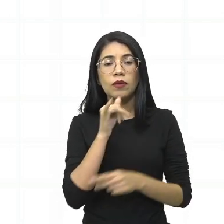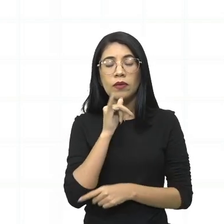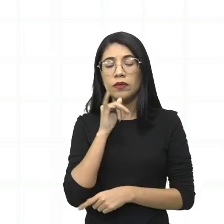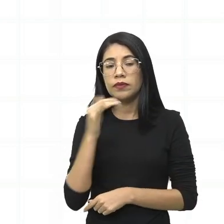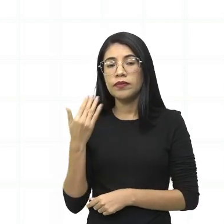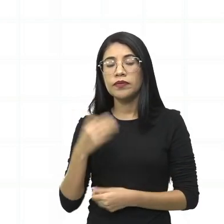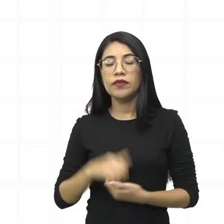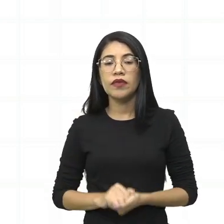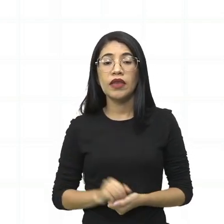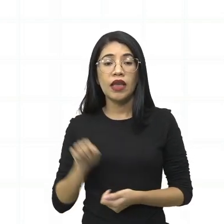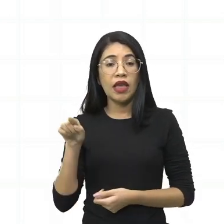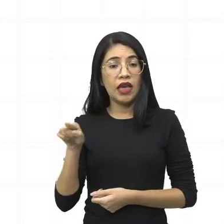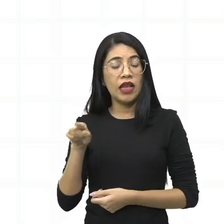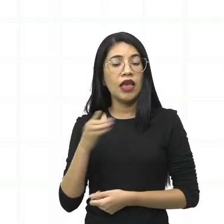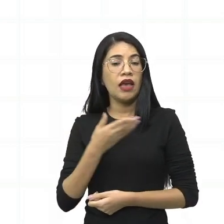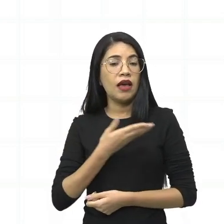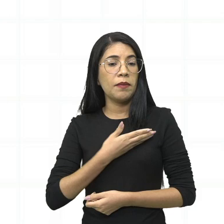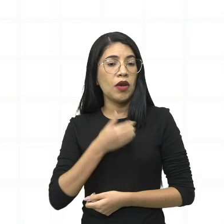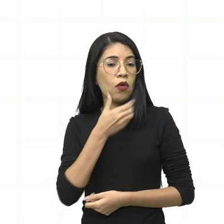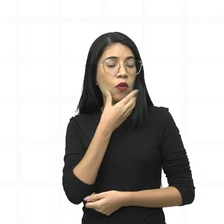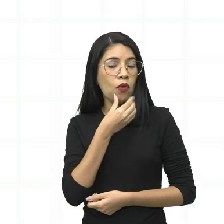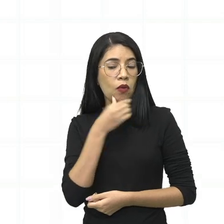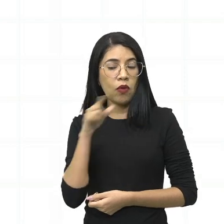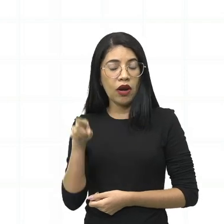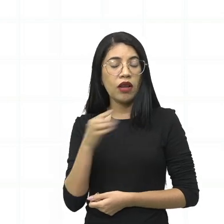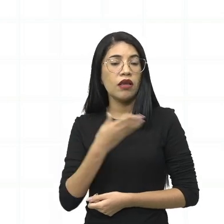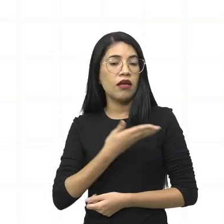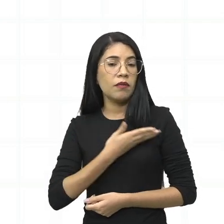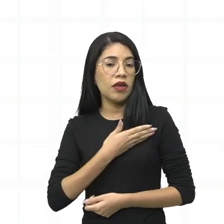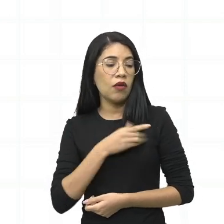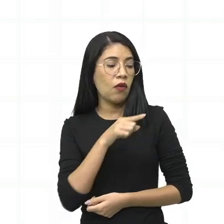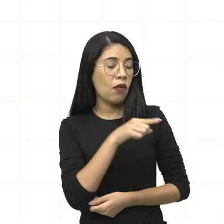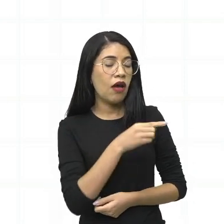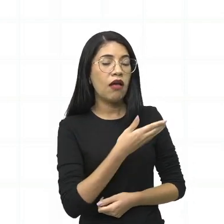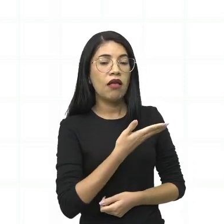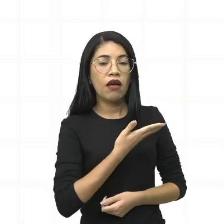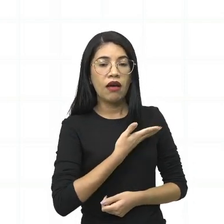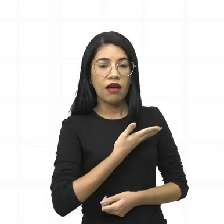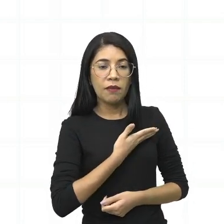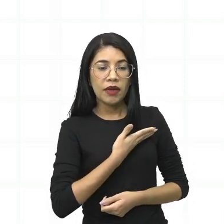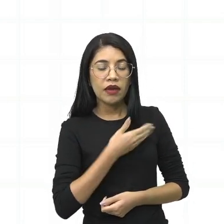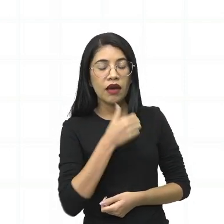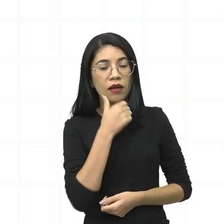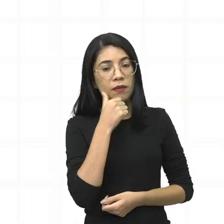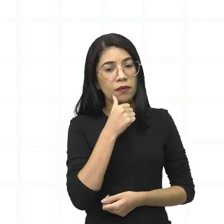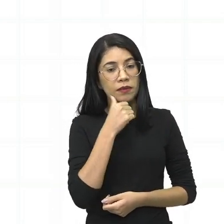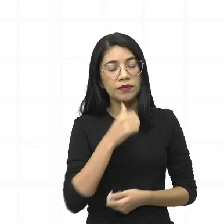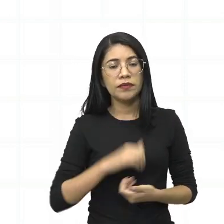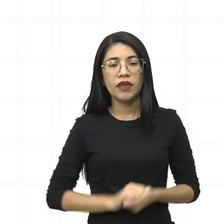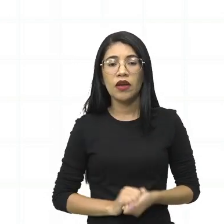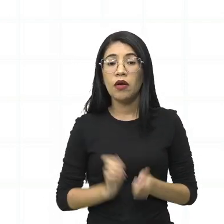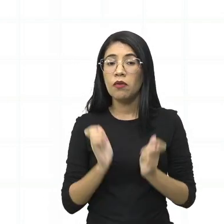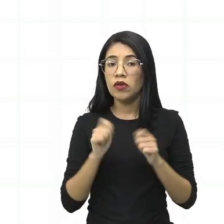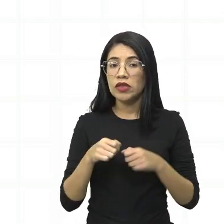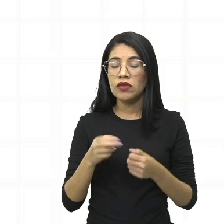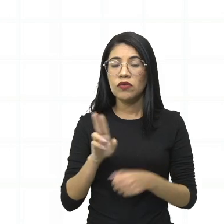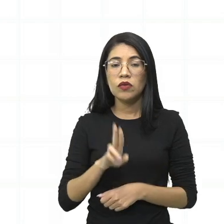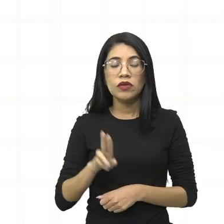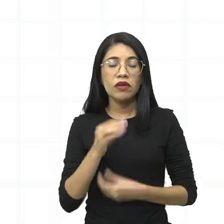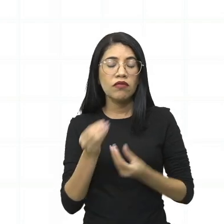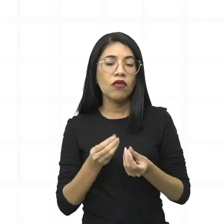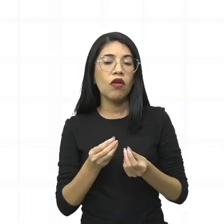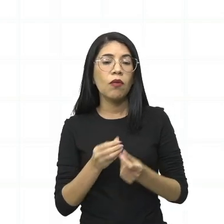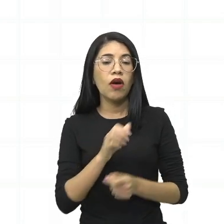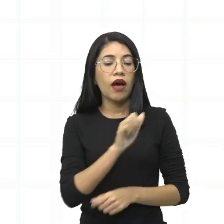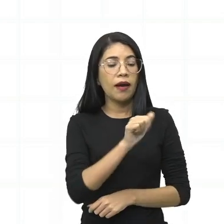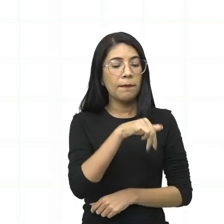exemplo. Ele é um amigo. Ela é uma amiga. 2 formas de usar um mesmo substantivo,